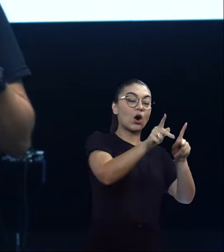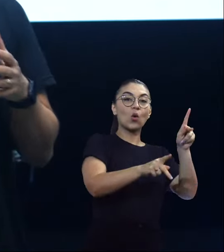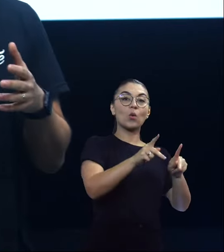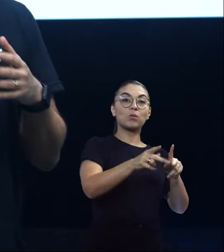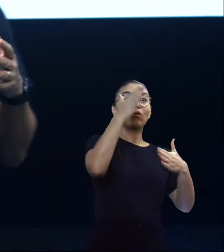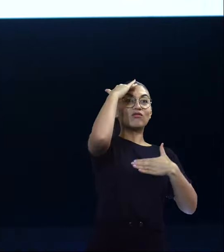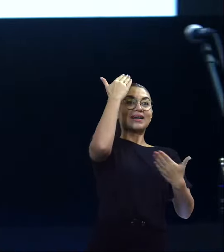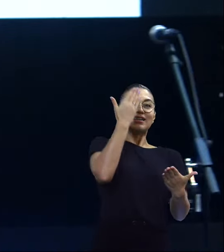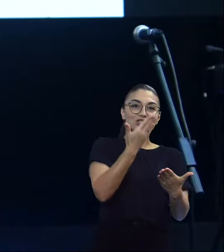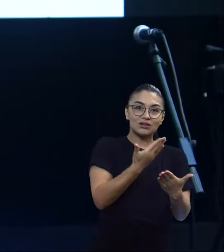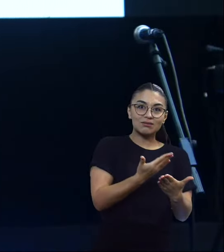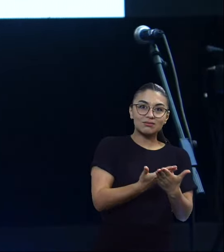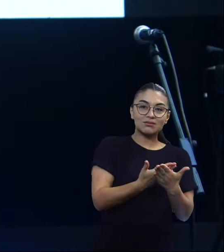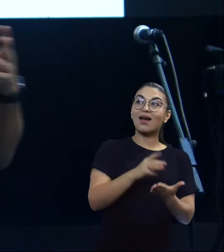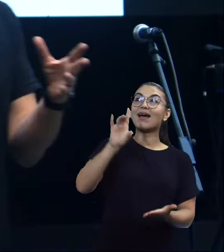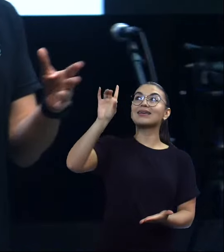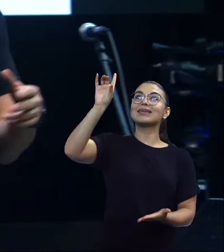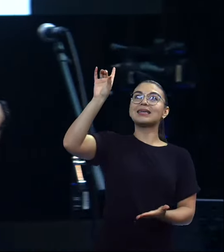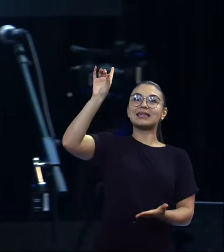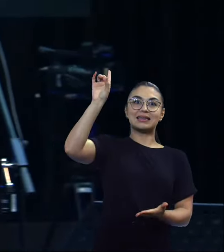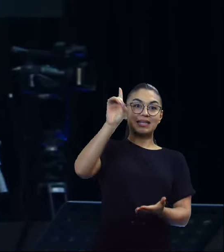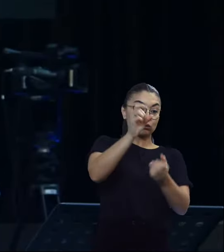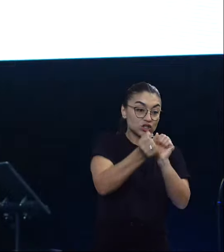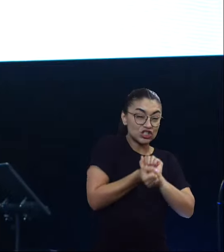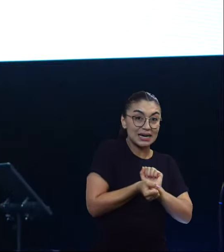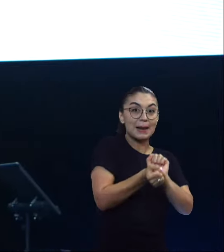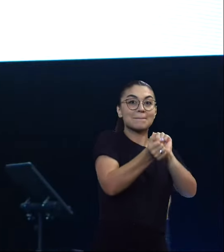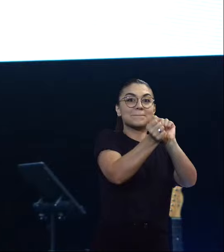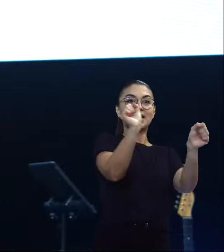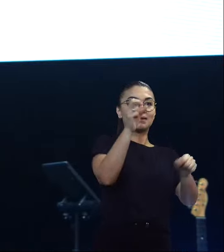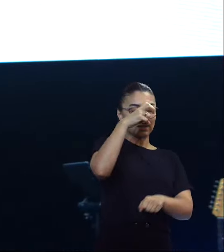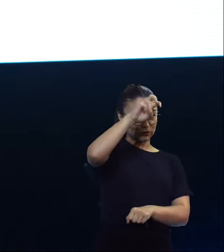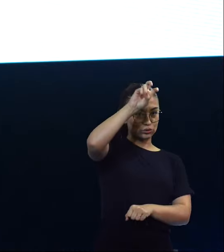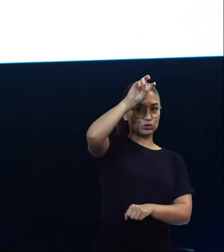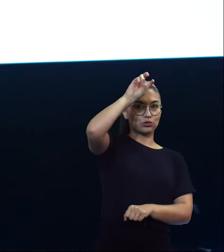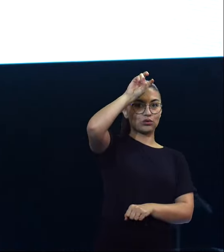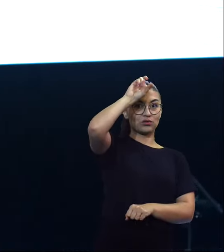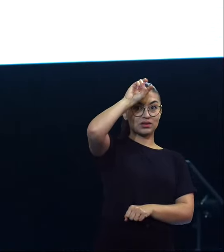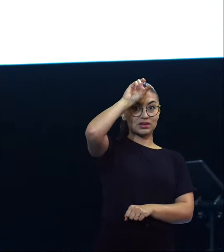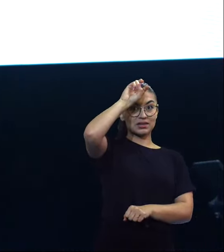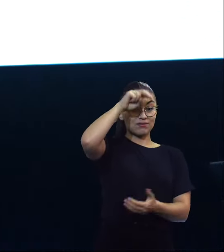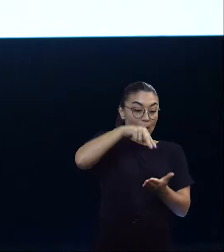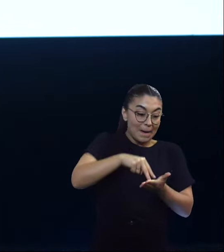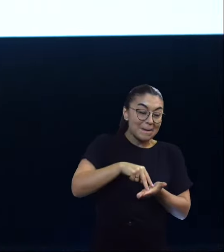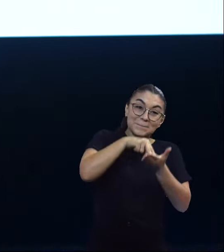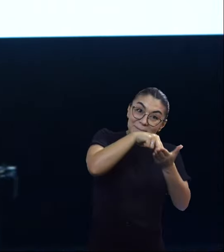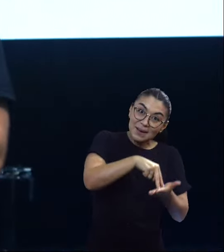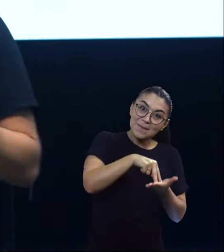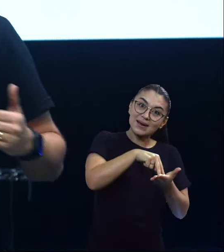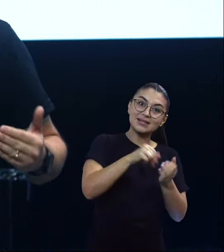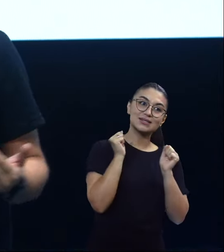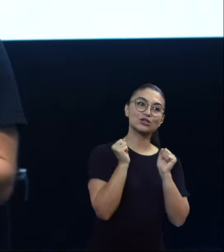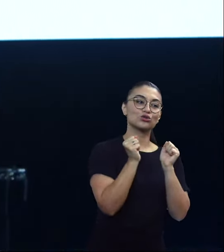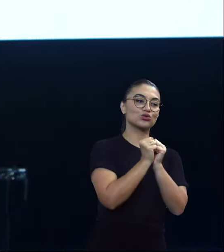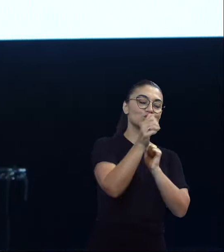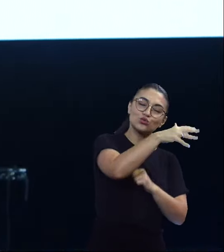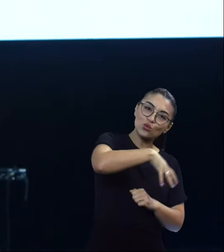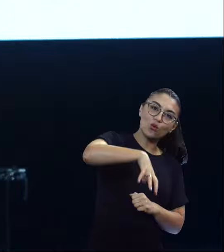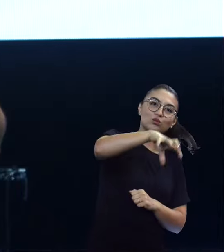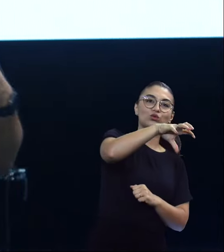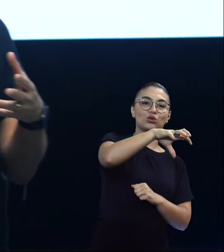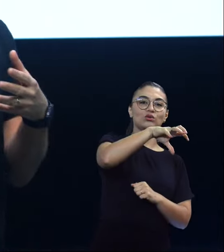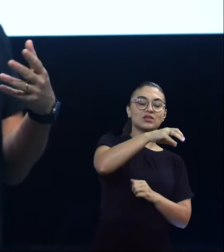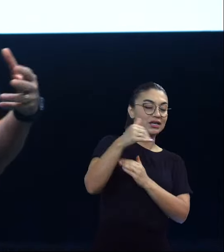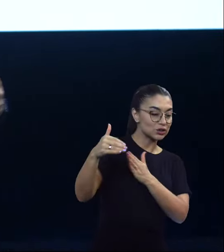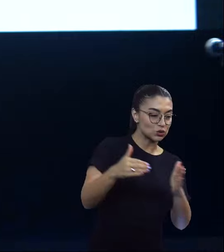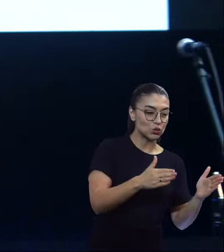o mesmo Deus que havia tirado eles da escravidão, tirado do Egito, feito as 12 pragas, aberto o mar vermelho, os levado pelo caminho, o